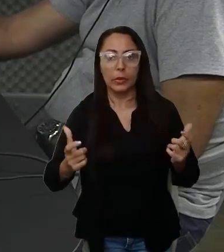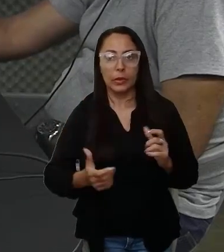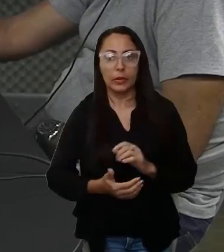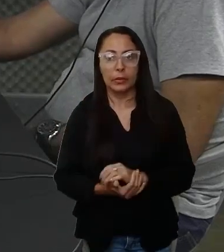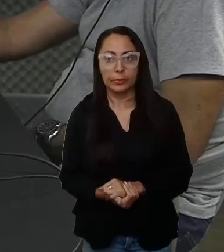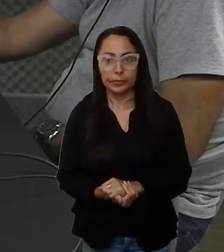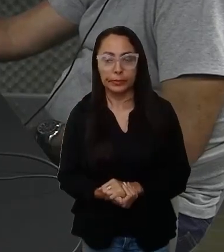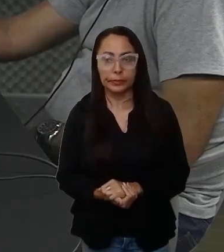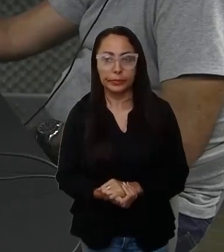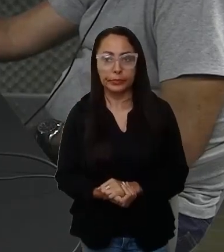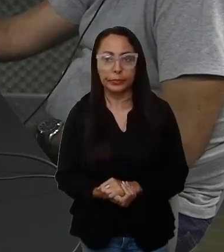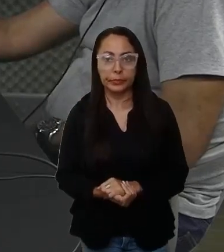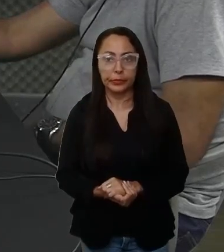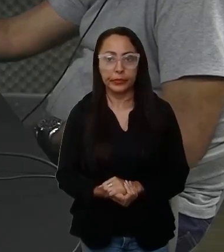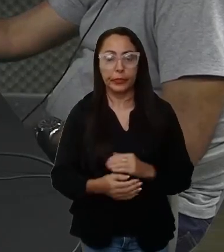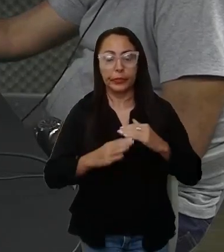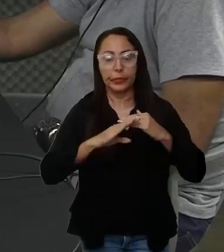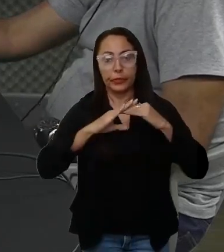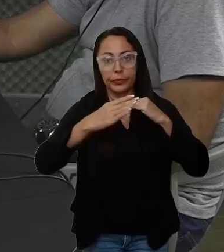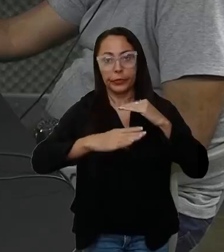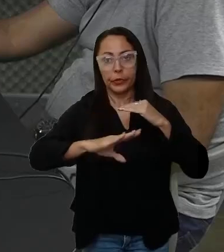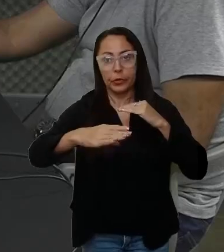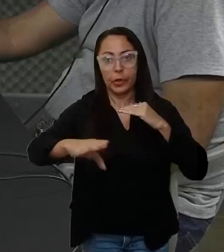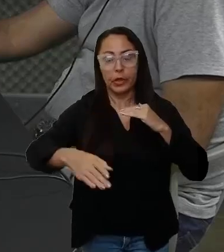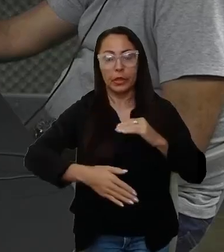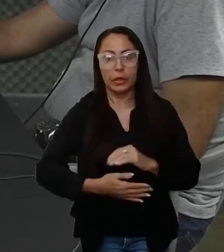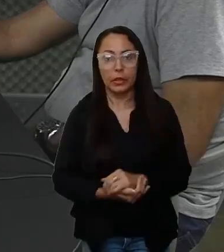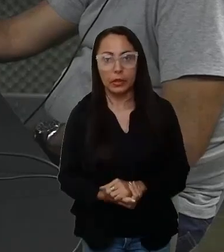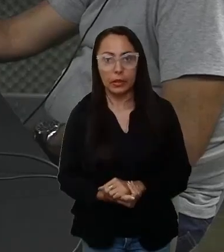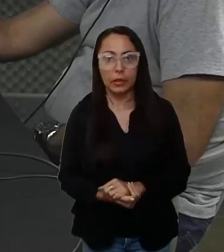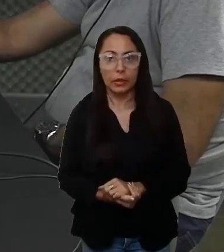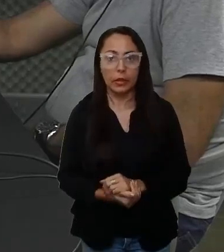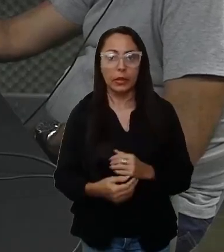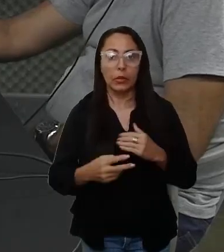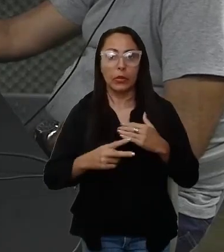do nível dos mares. Isso é uma das consequências